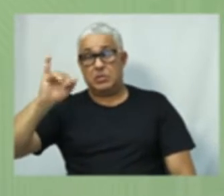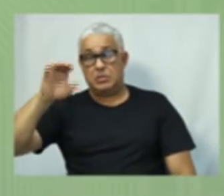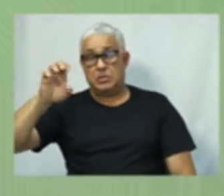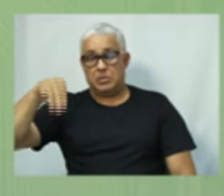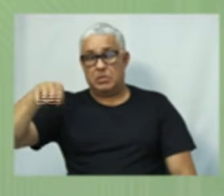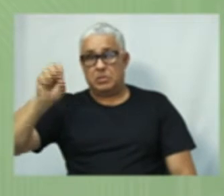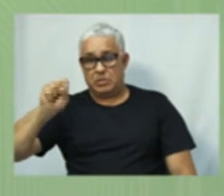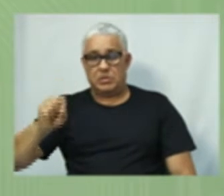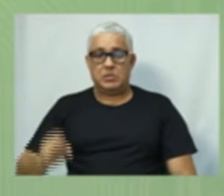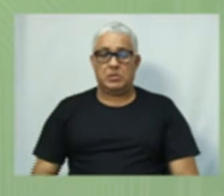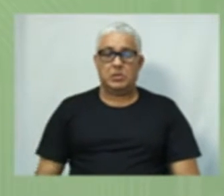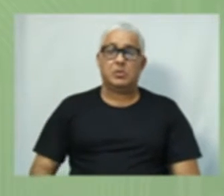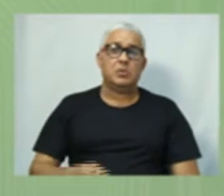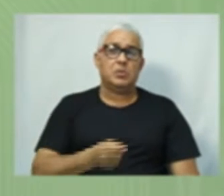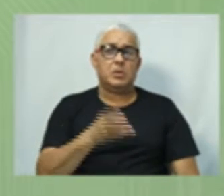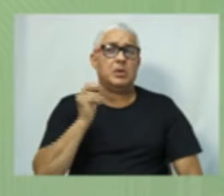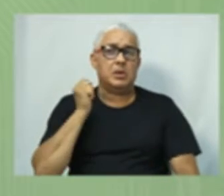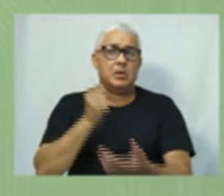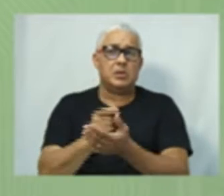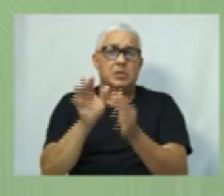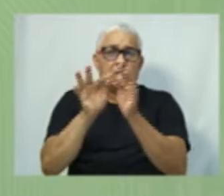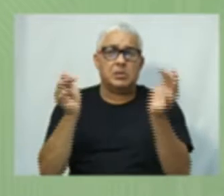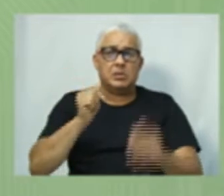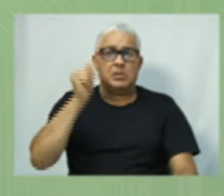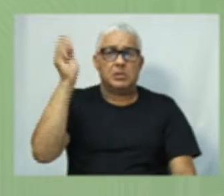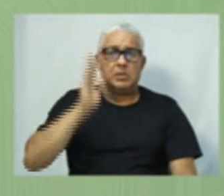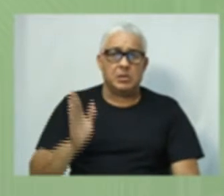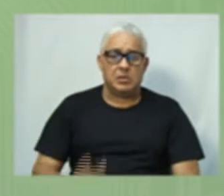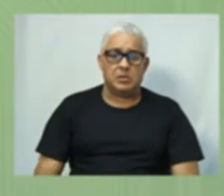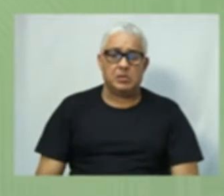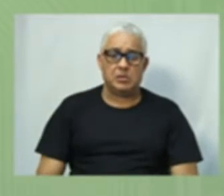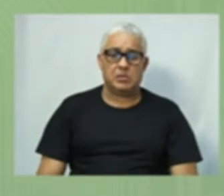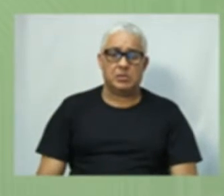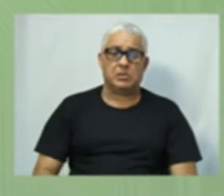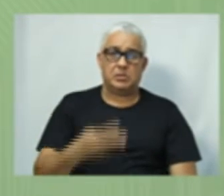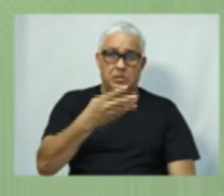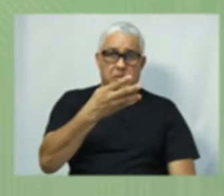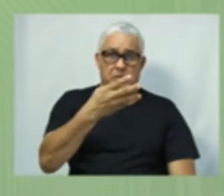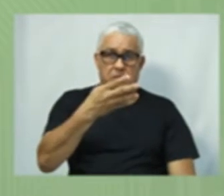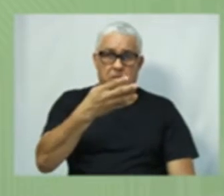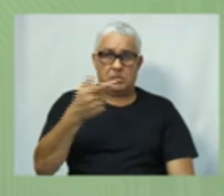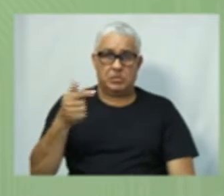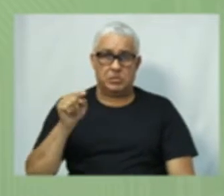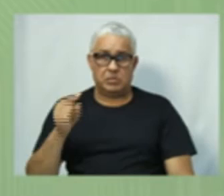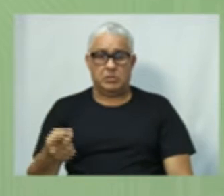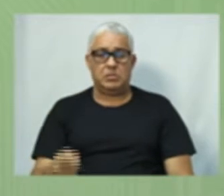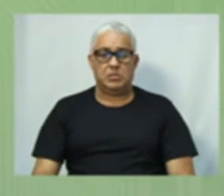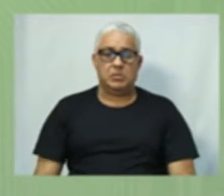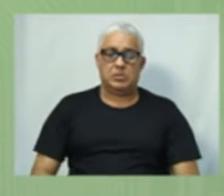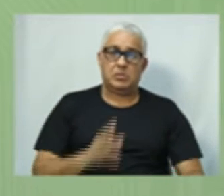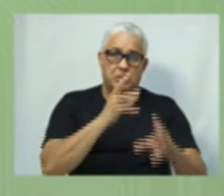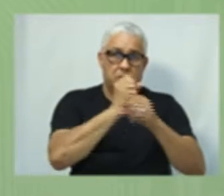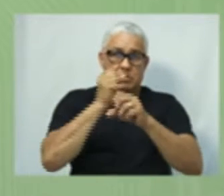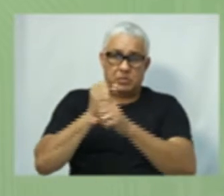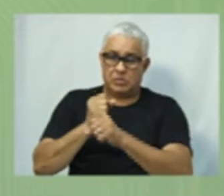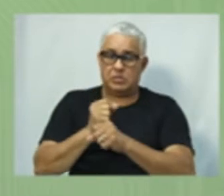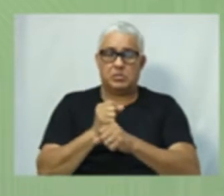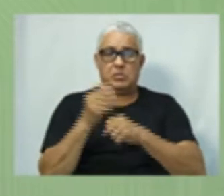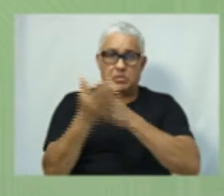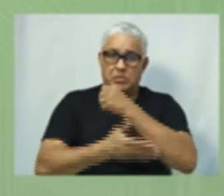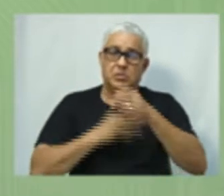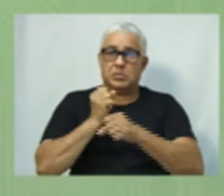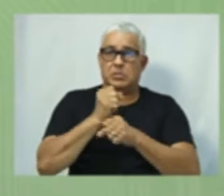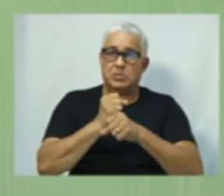olha quanto se paga no Simples Nacional. Foram feitas bases de cálculos iguais para os dois nas últimas aulas. Na